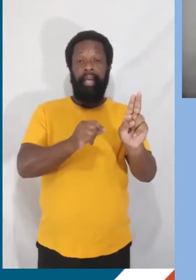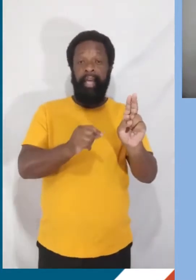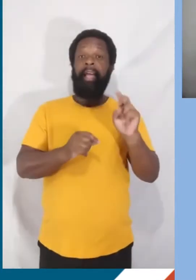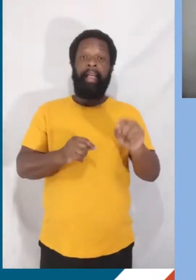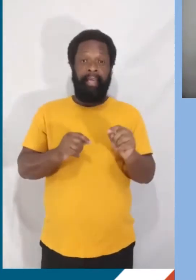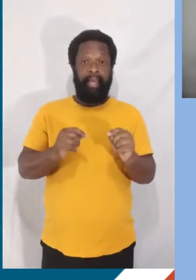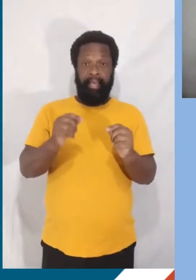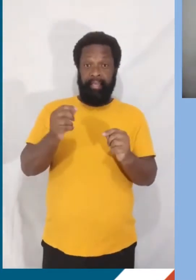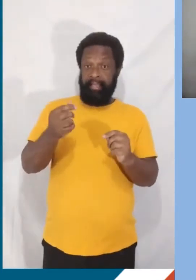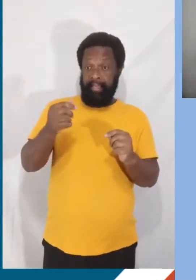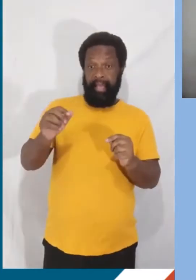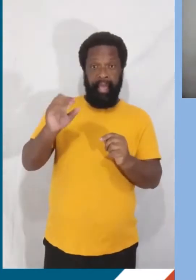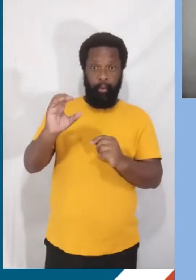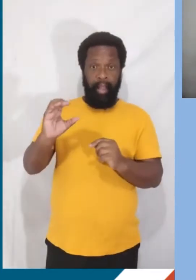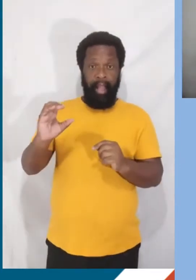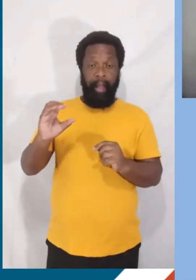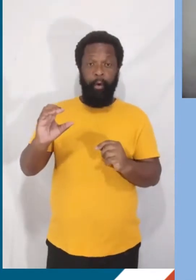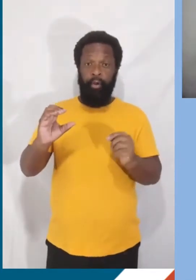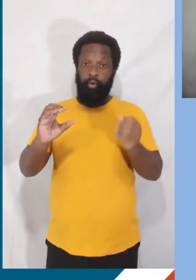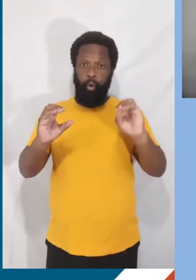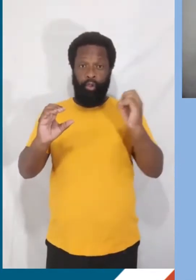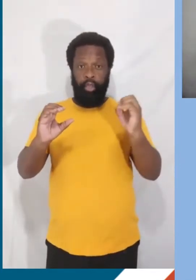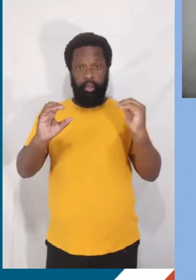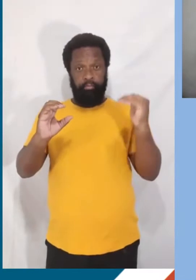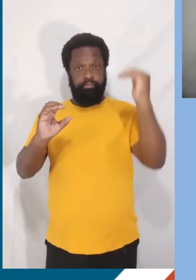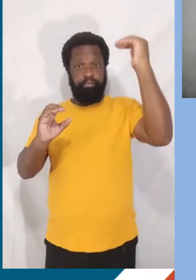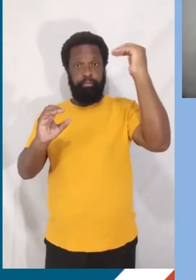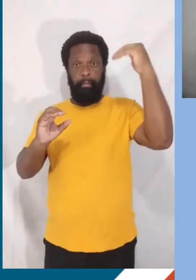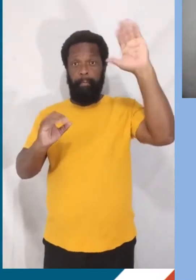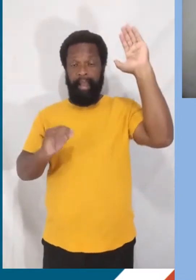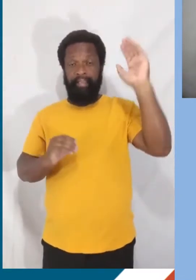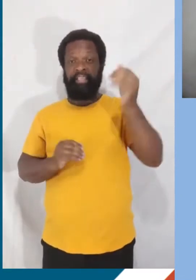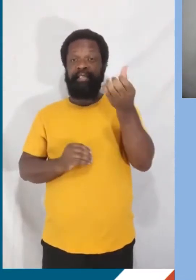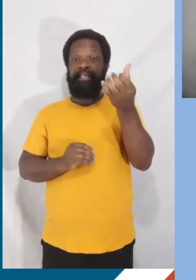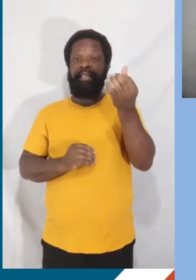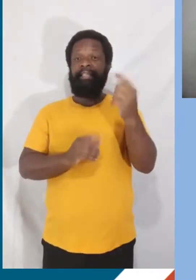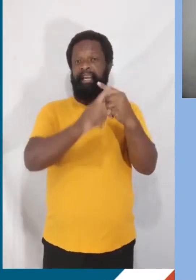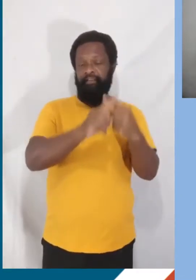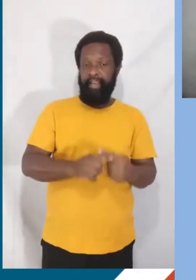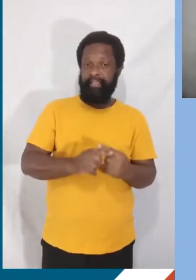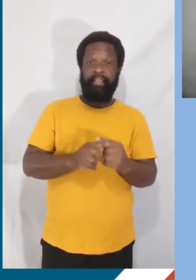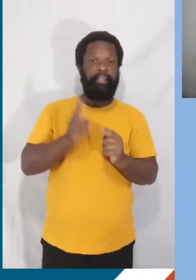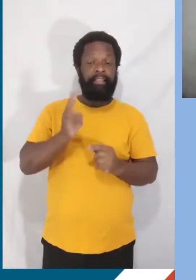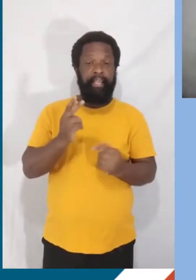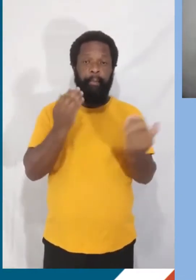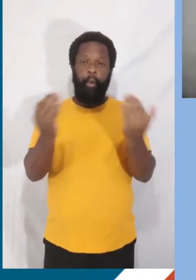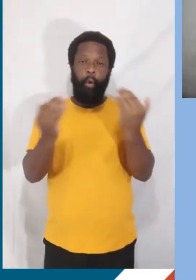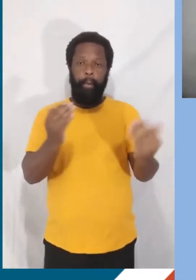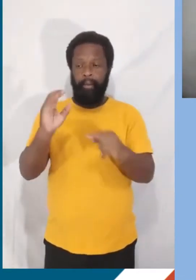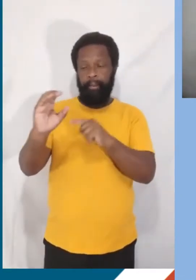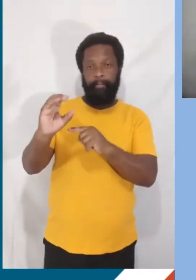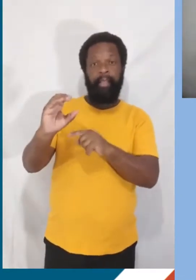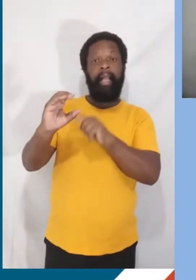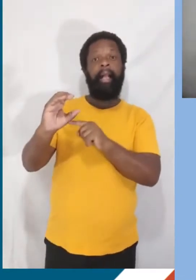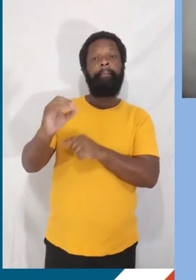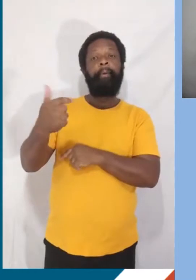vezes maior que a unidade de massa atômica, que a gente viu que é isso aqui, 1U. Tá? Então é sempre um comparativo com a